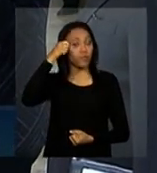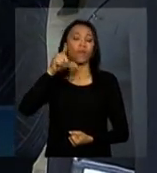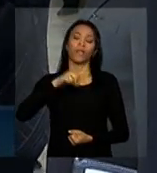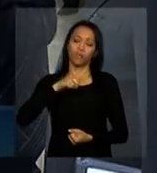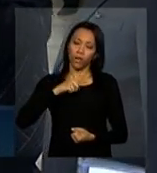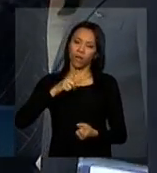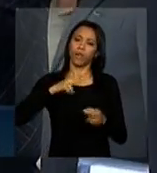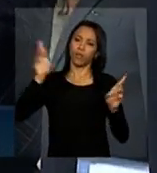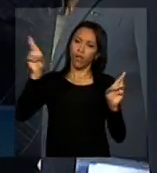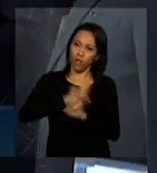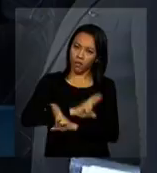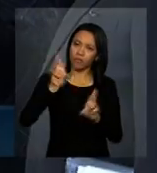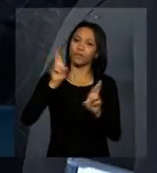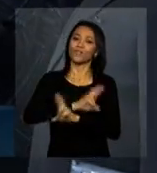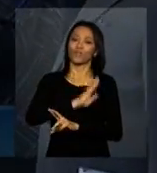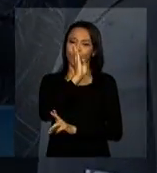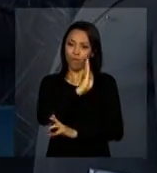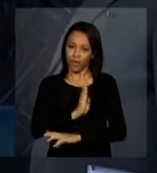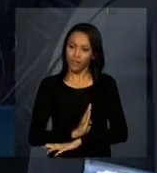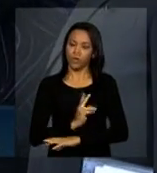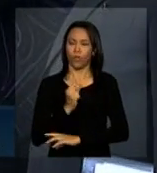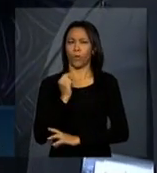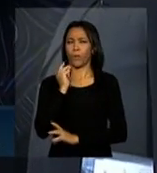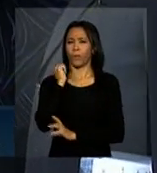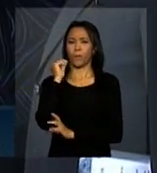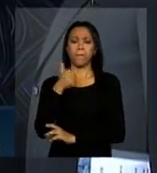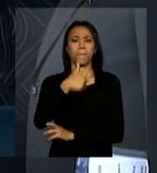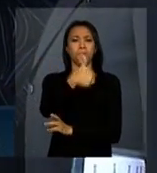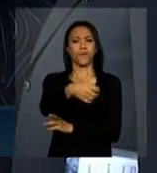relações diplomáticas com o Brasil desde